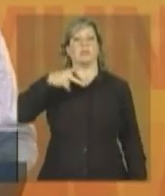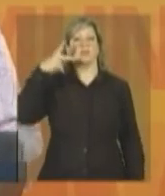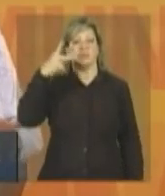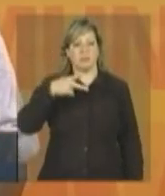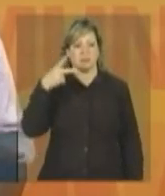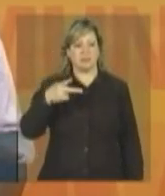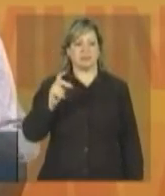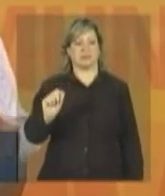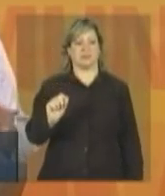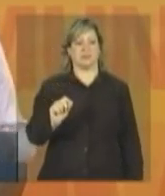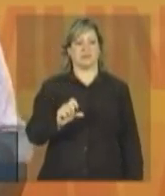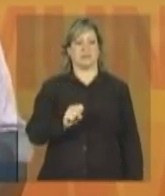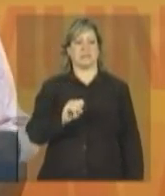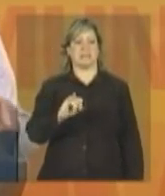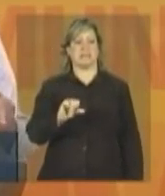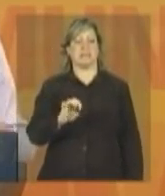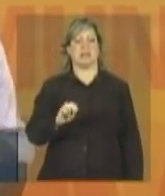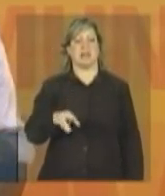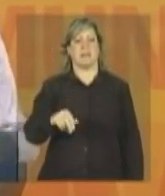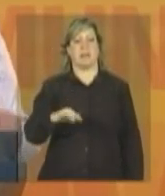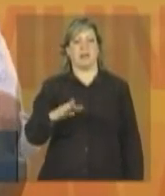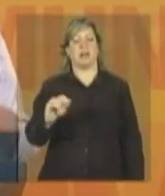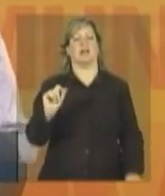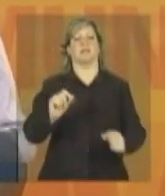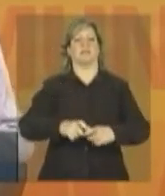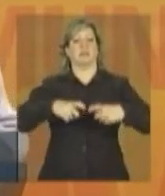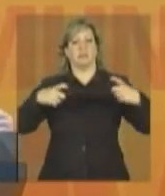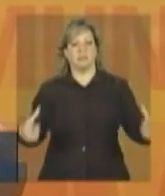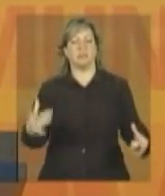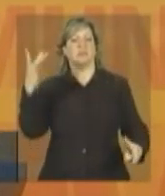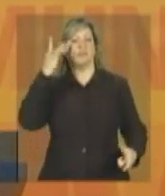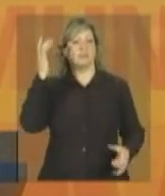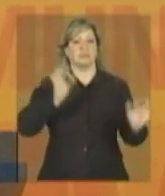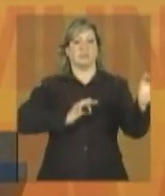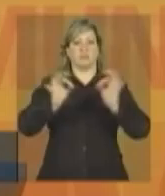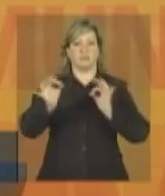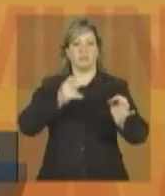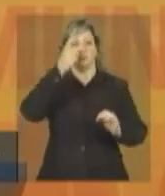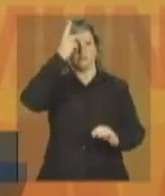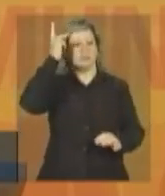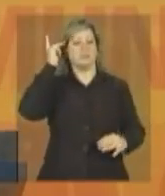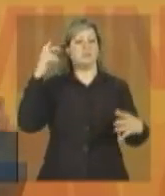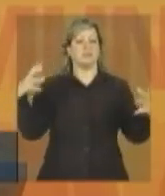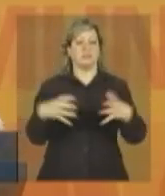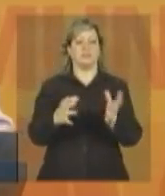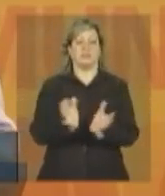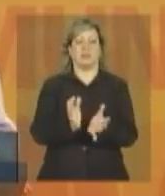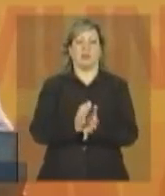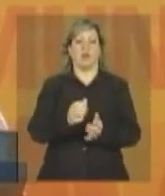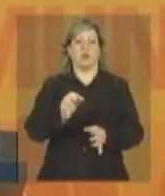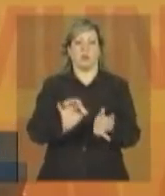sistemática, ampla, moderna, corajosa e criativa de enfrentamento das drogas.